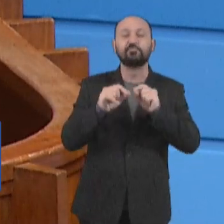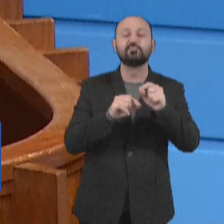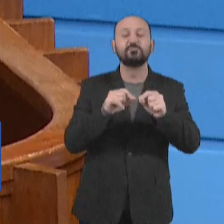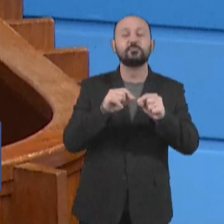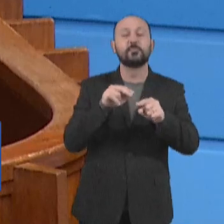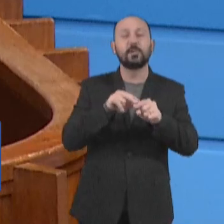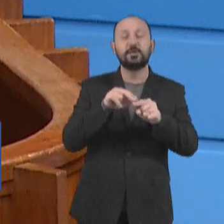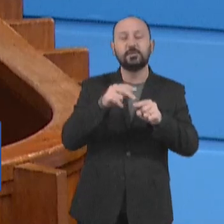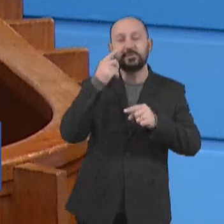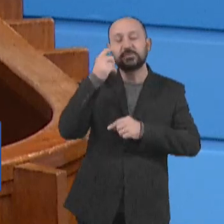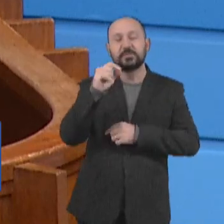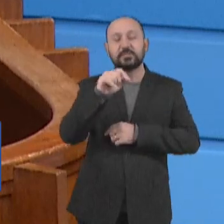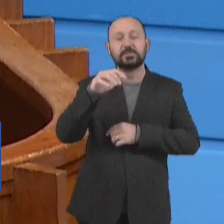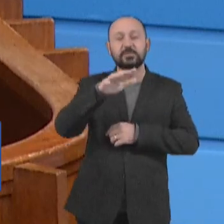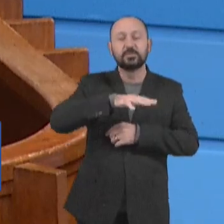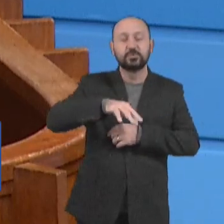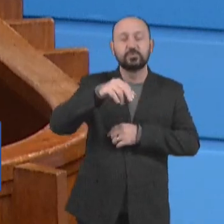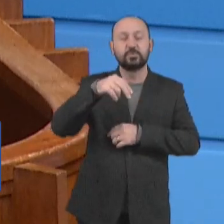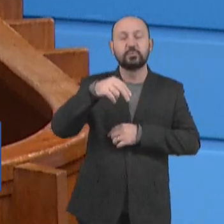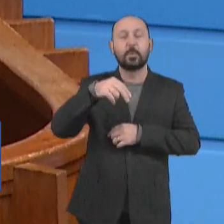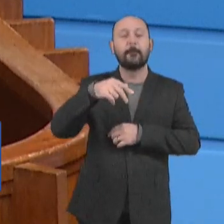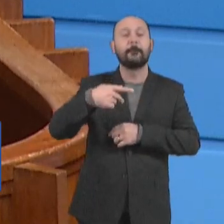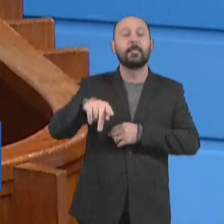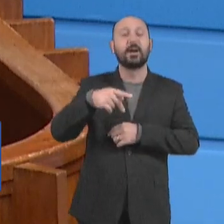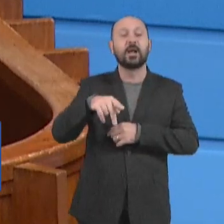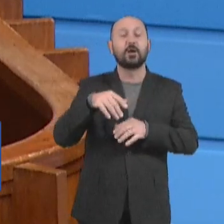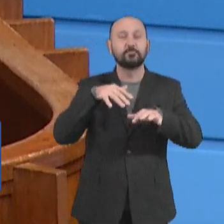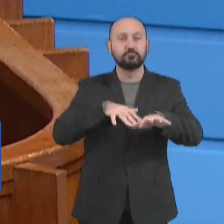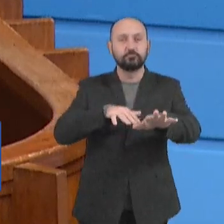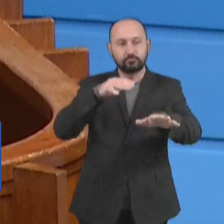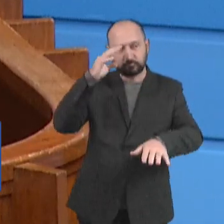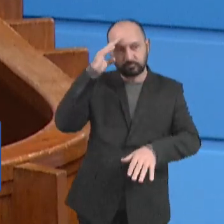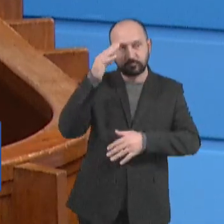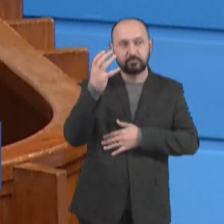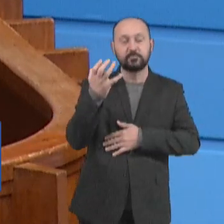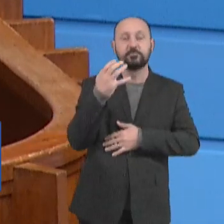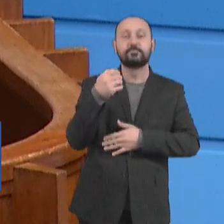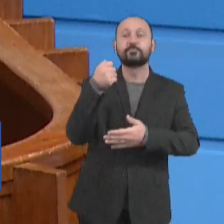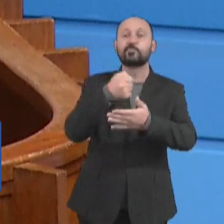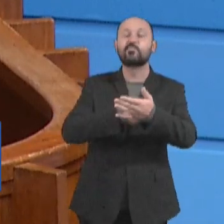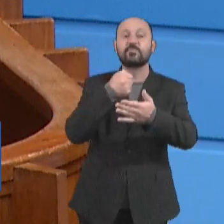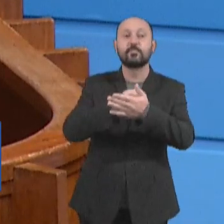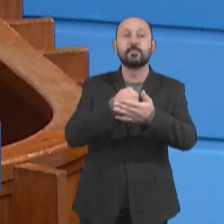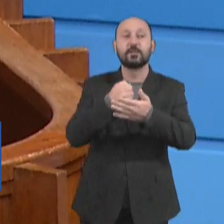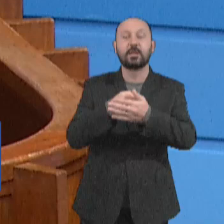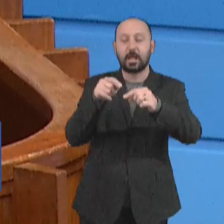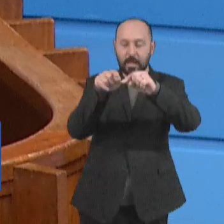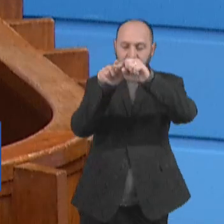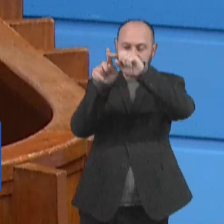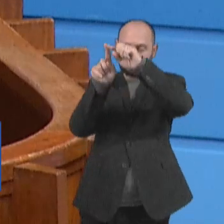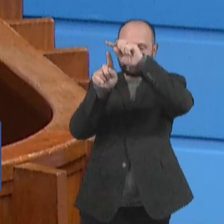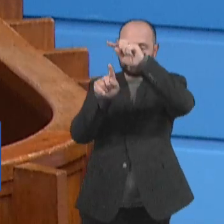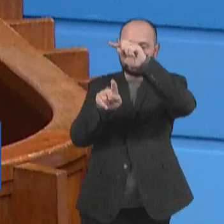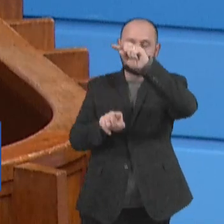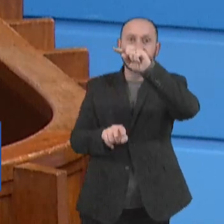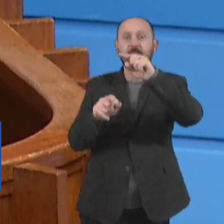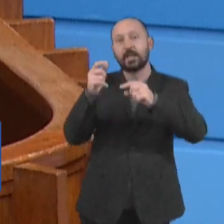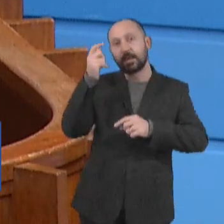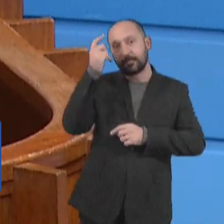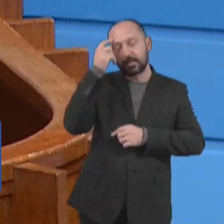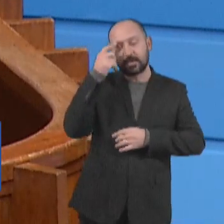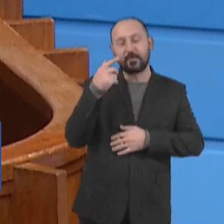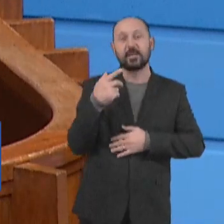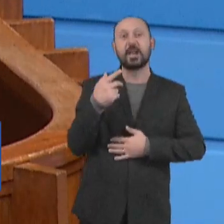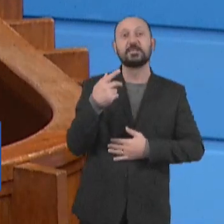interesse das tropas paraguaias fica muito claro. O Paraguai reivindicava para si aquele território que ele